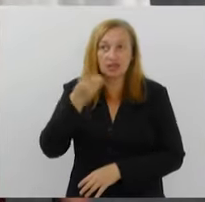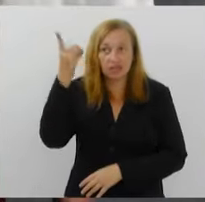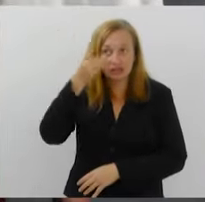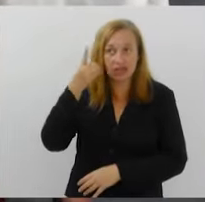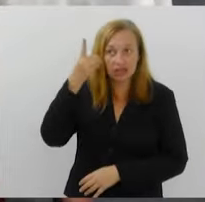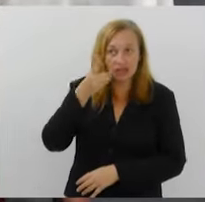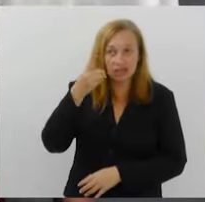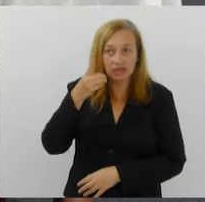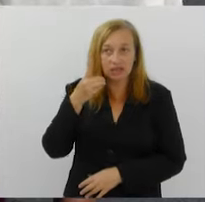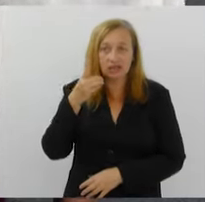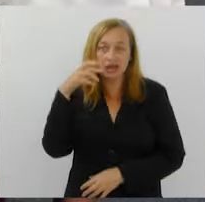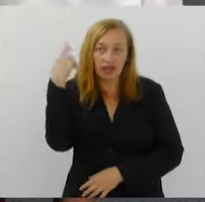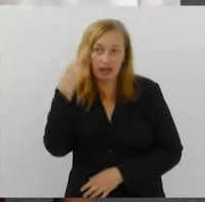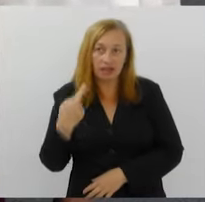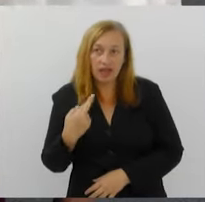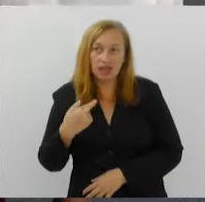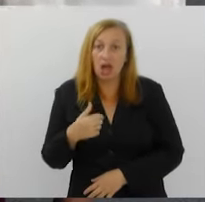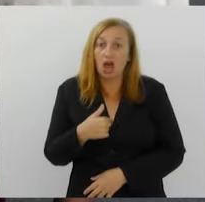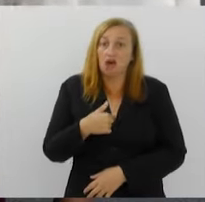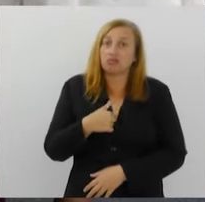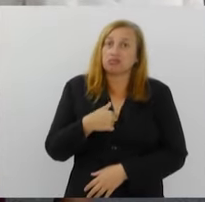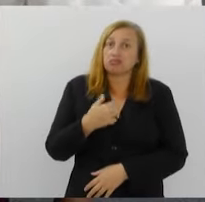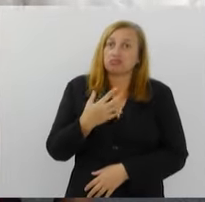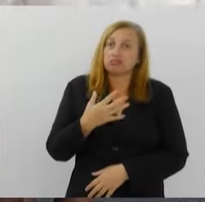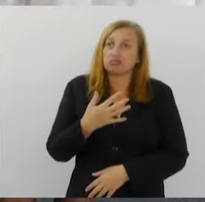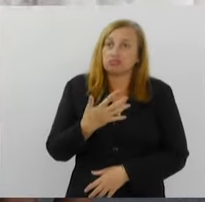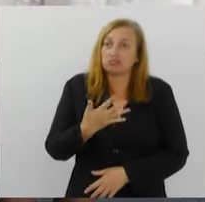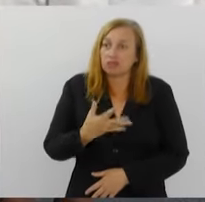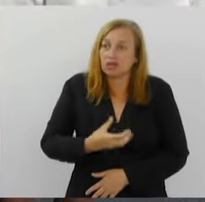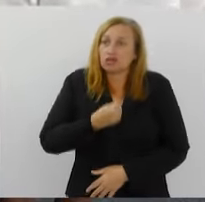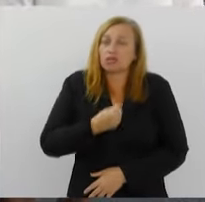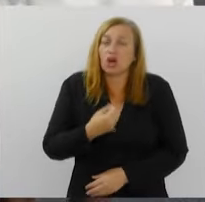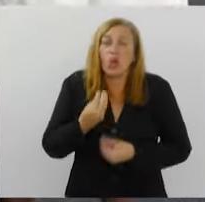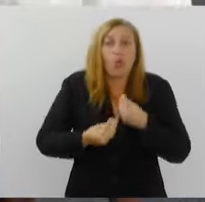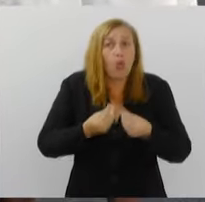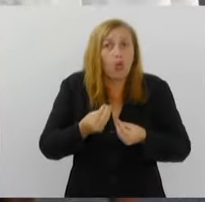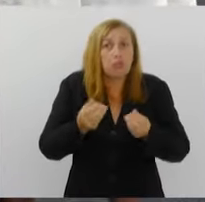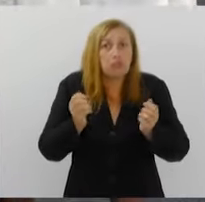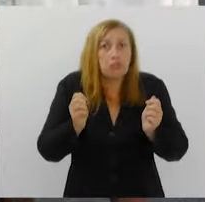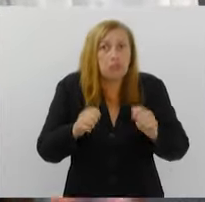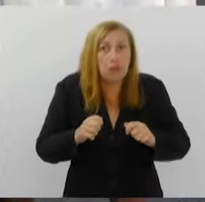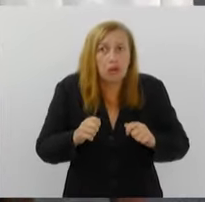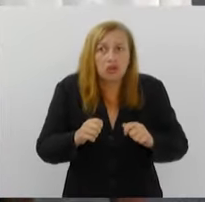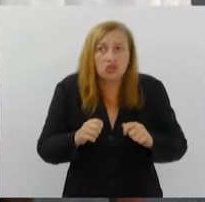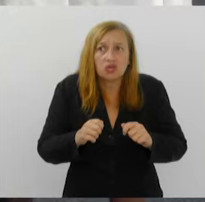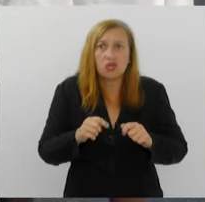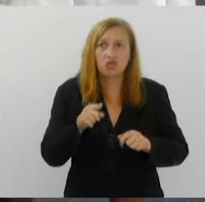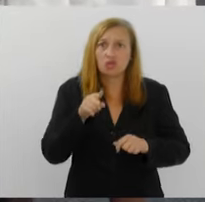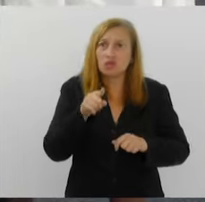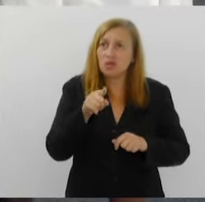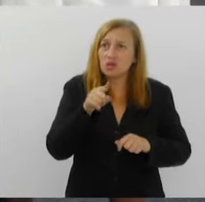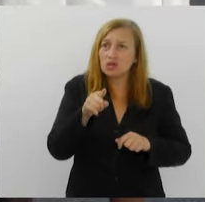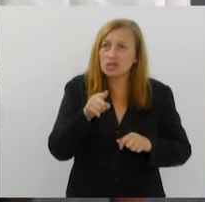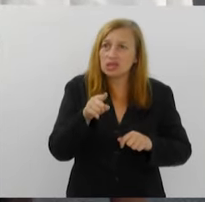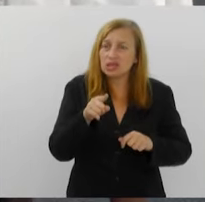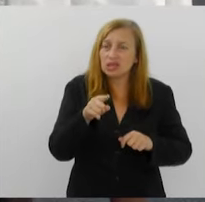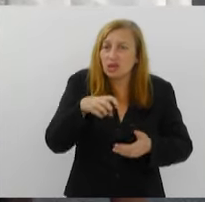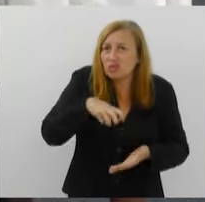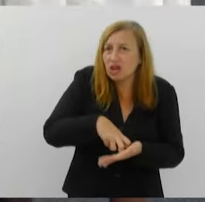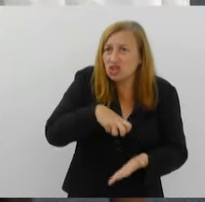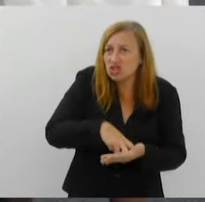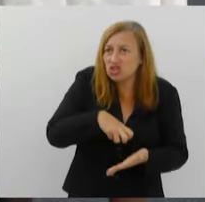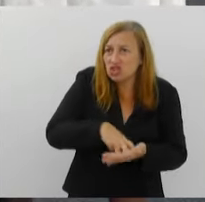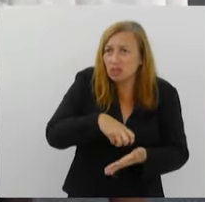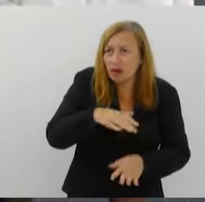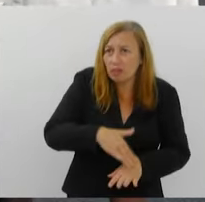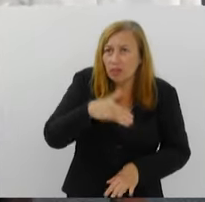deputada Renata Souza. Eu fiquei muito espantado. Como é que é possível você dar uma pena maior a